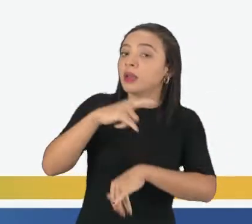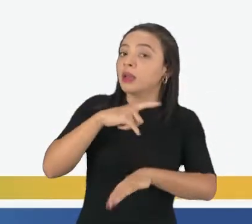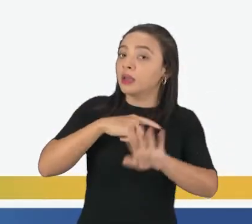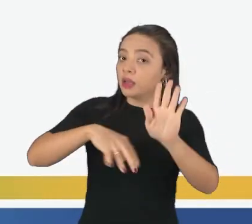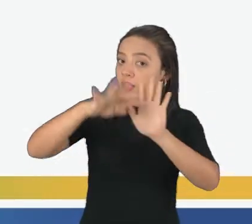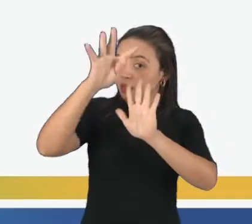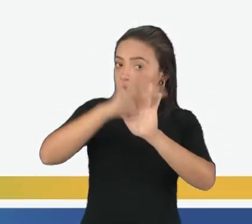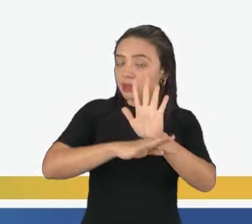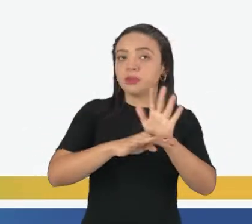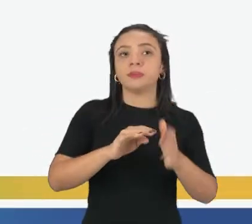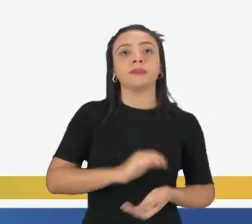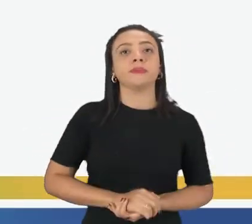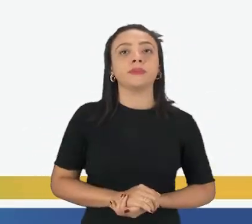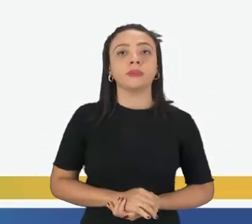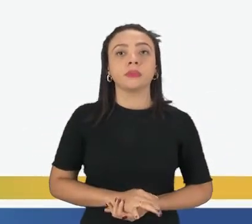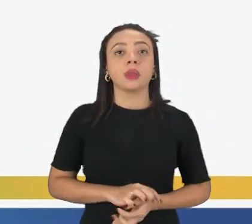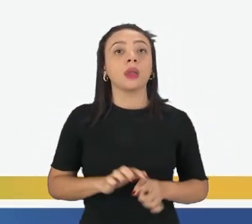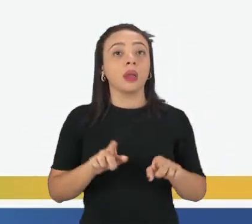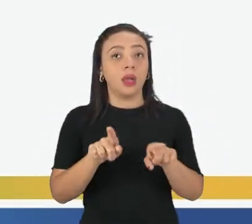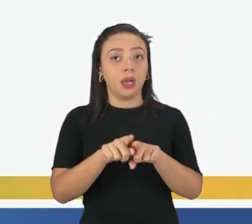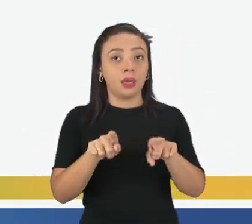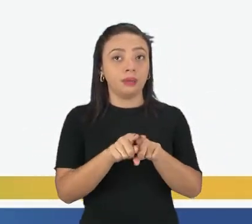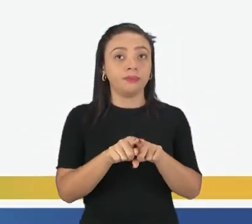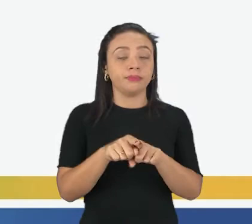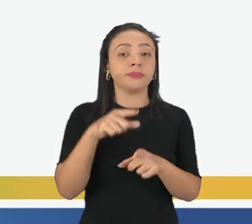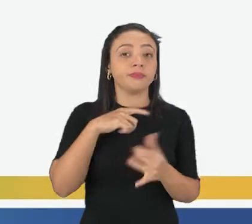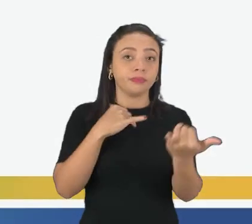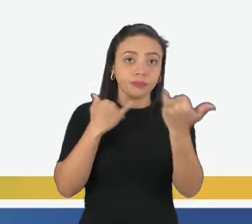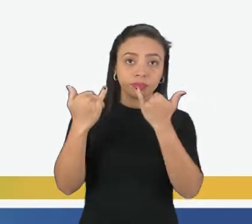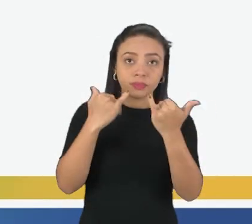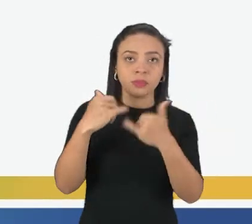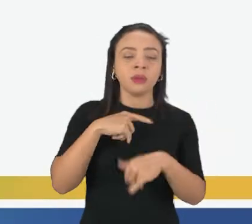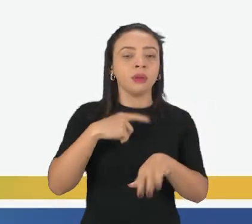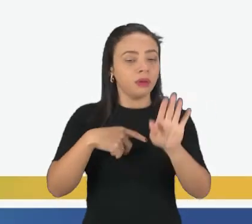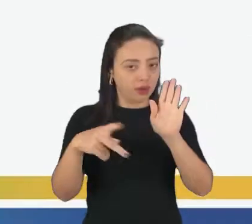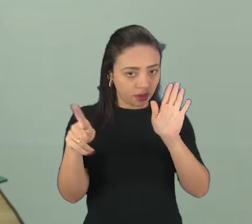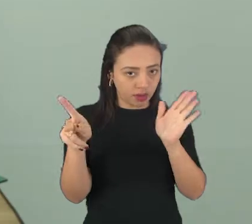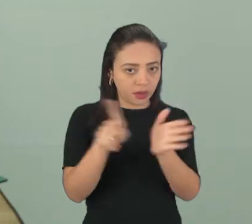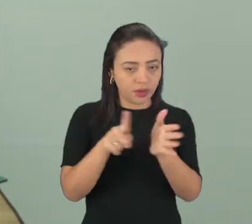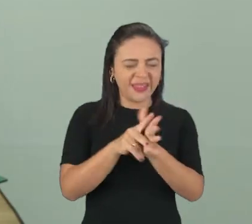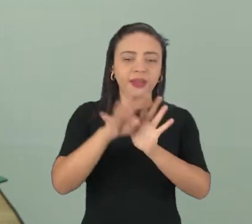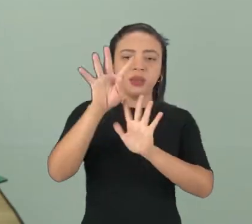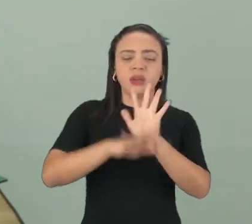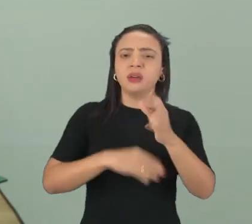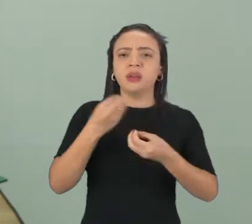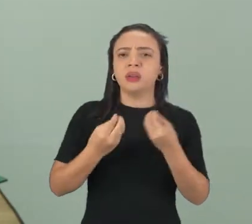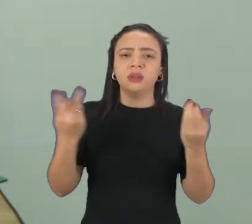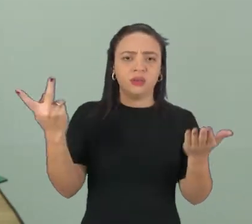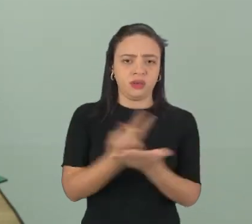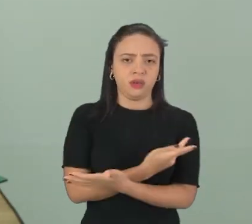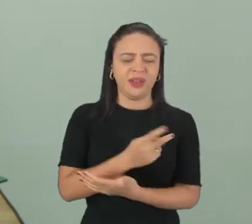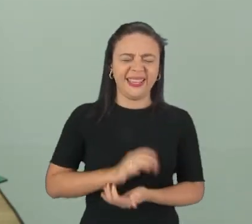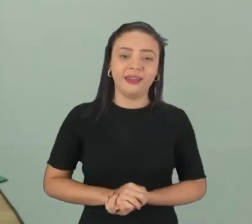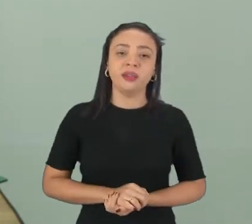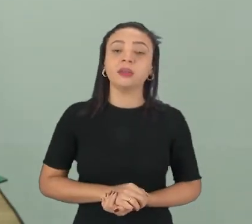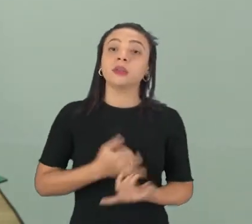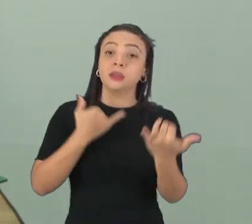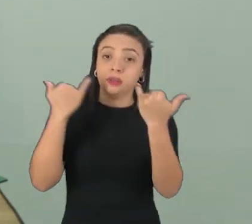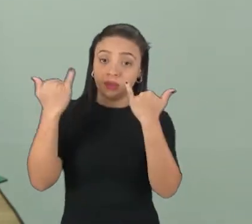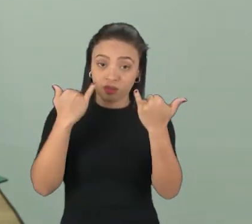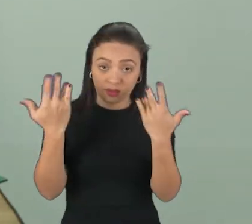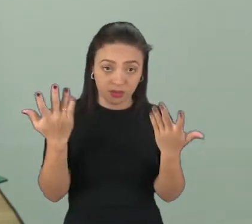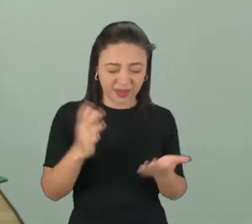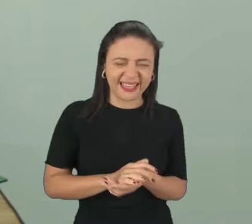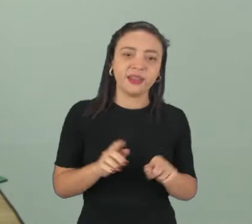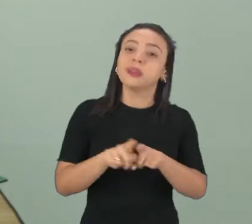está inserido e mesmo por dados fornecidos pelo próprio texto. Como que é isso? São informações que